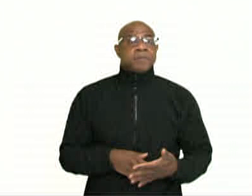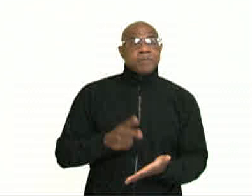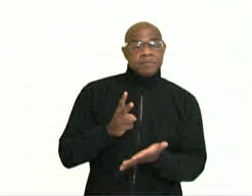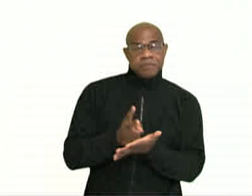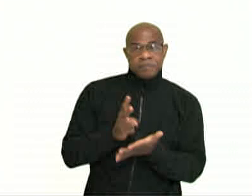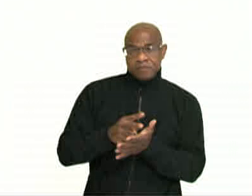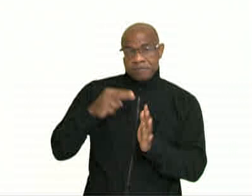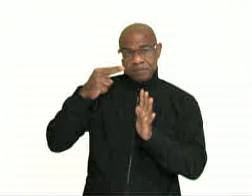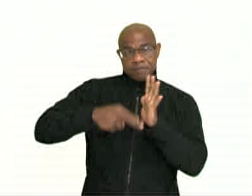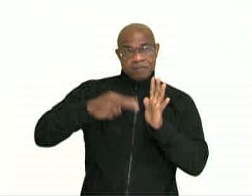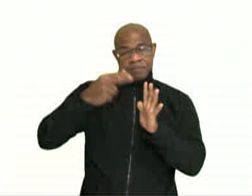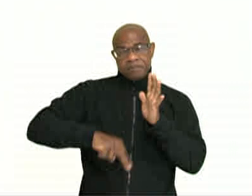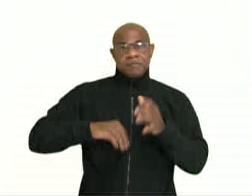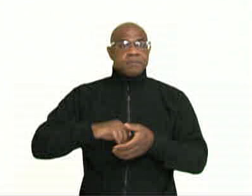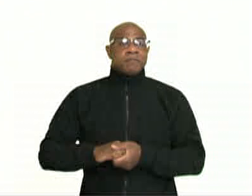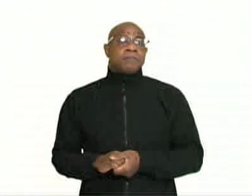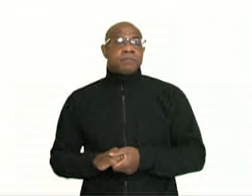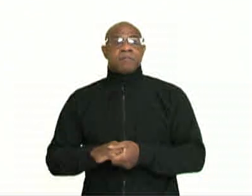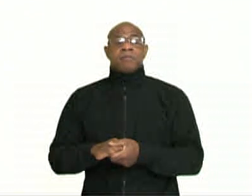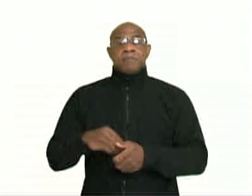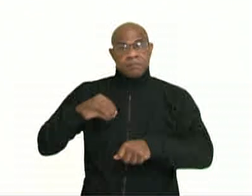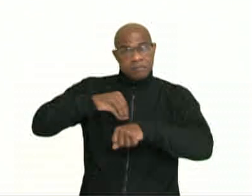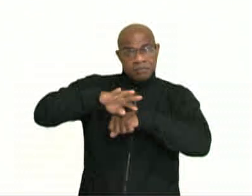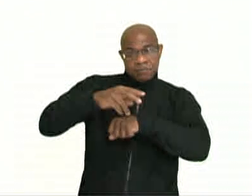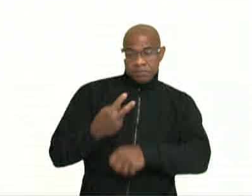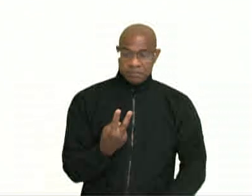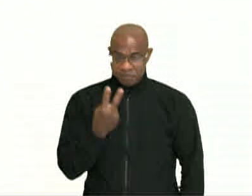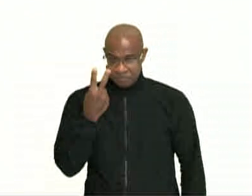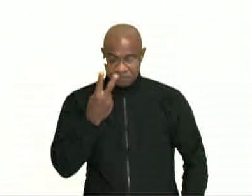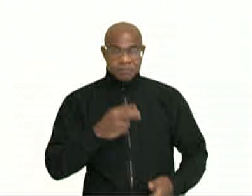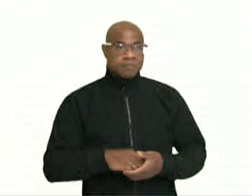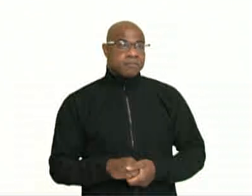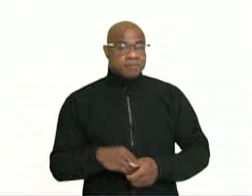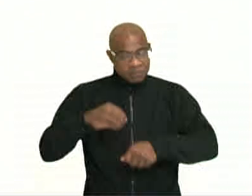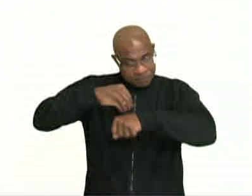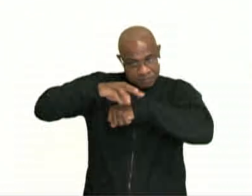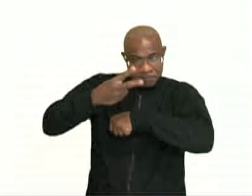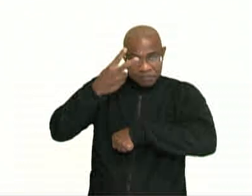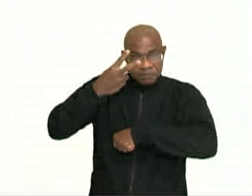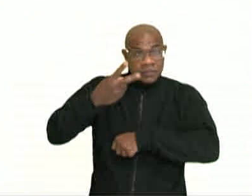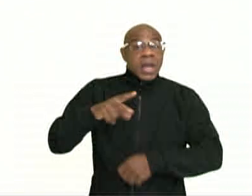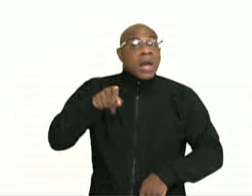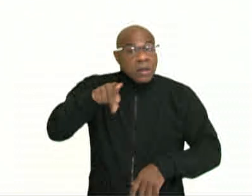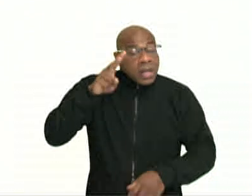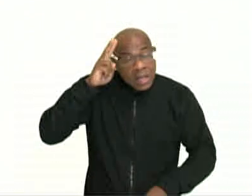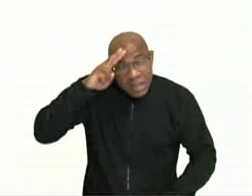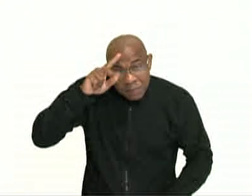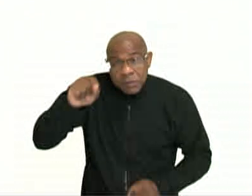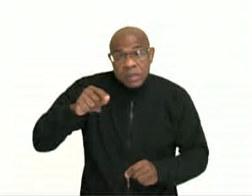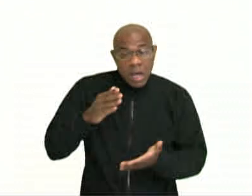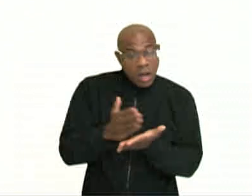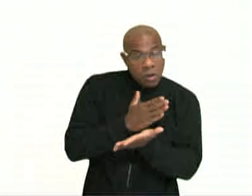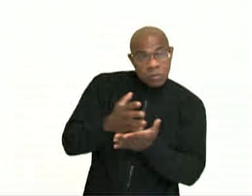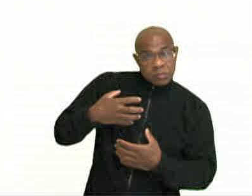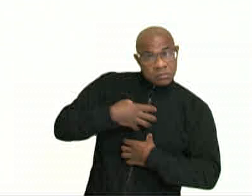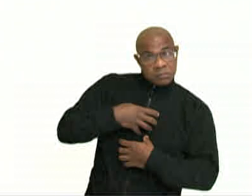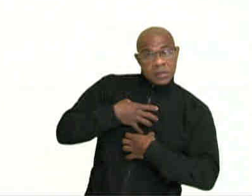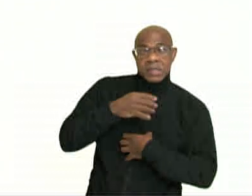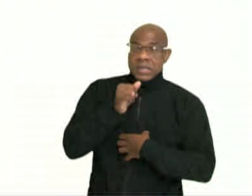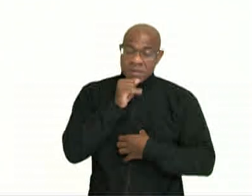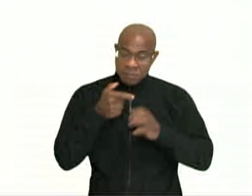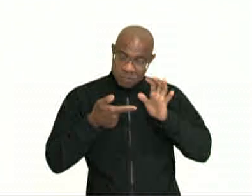Continuando a leitura, chegamos à dica 2. Entretanto, lembre-se que alguns sentimentos, por